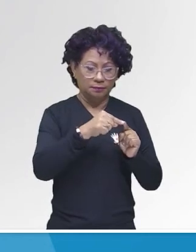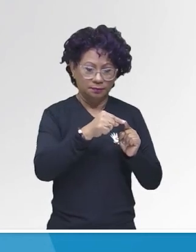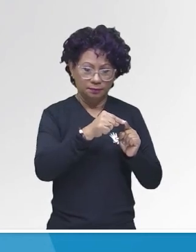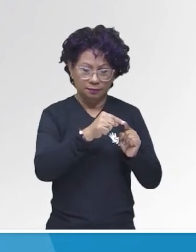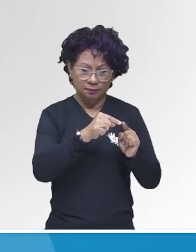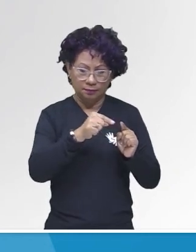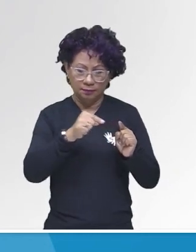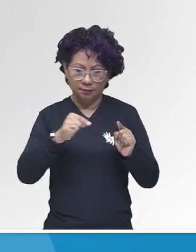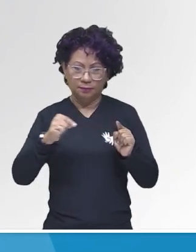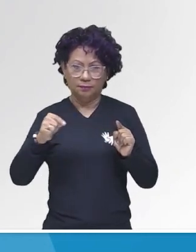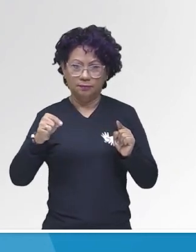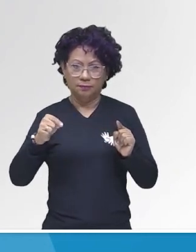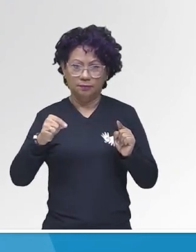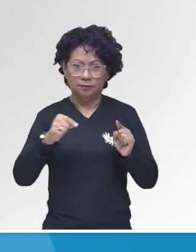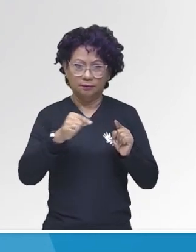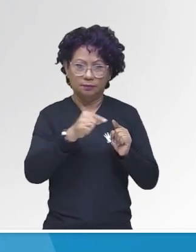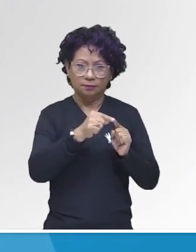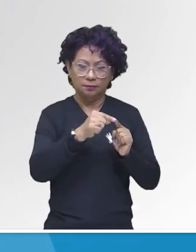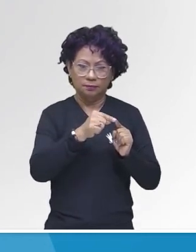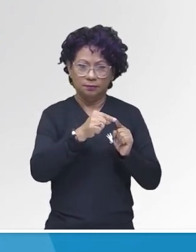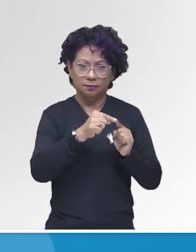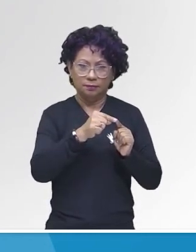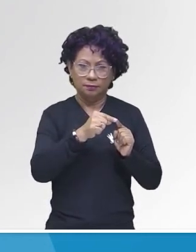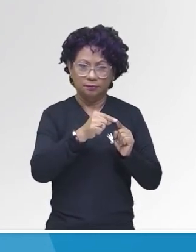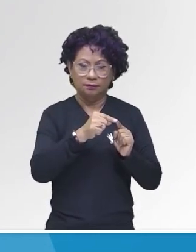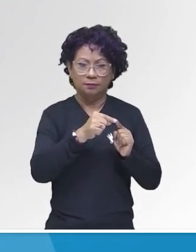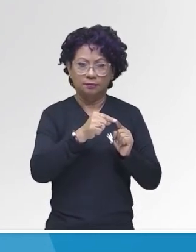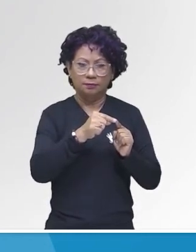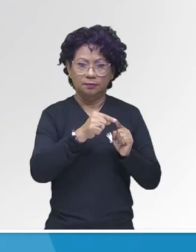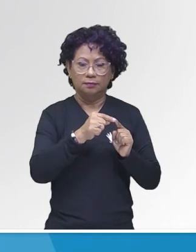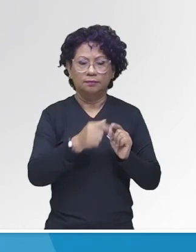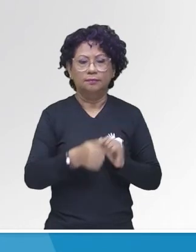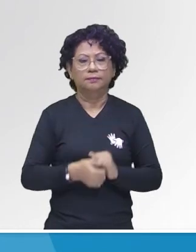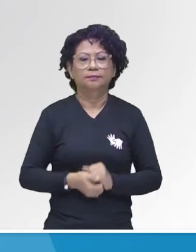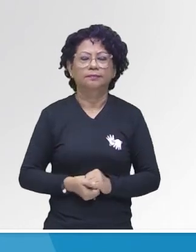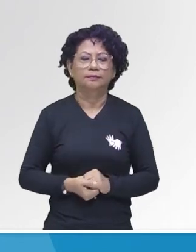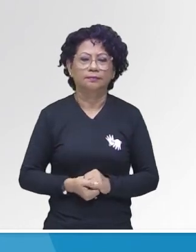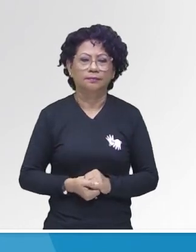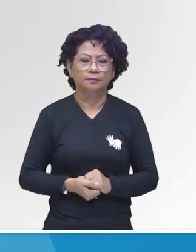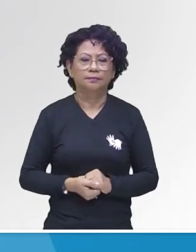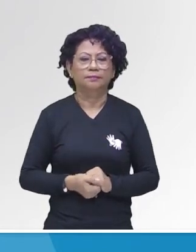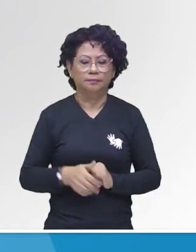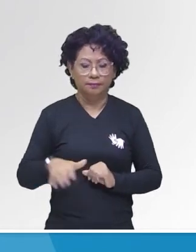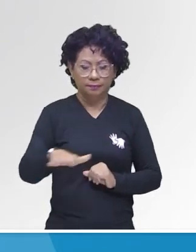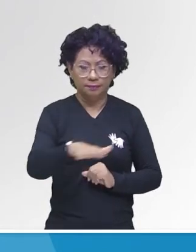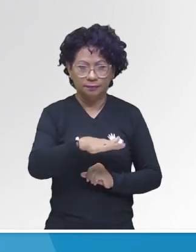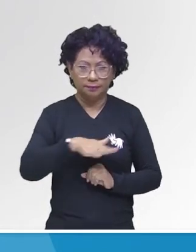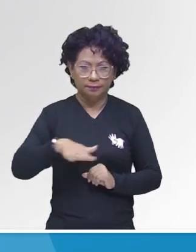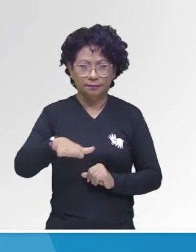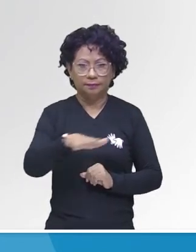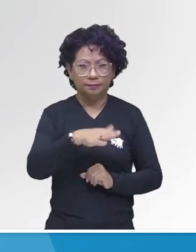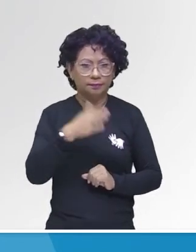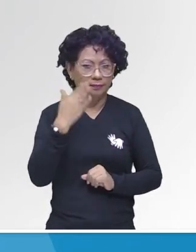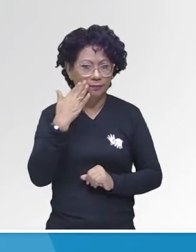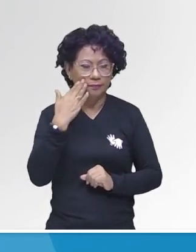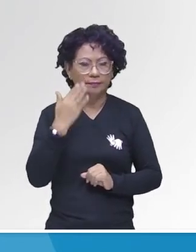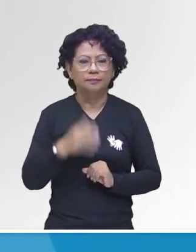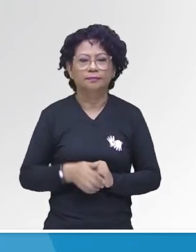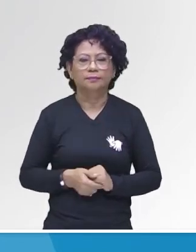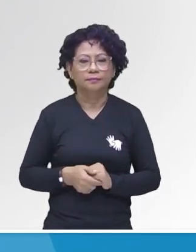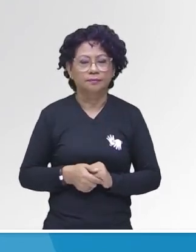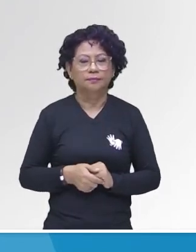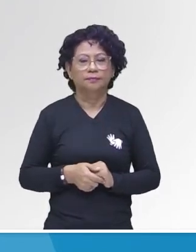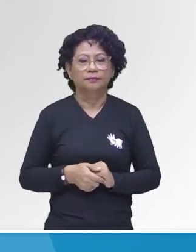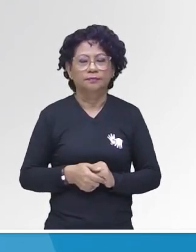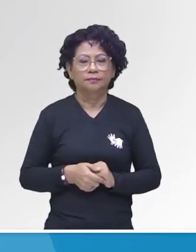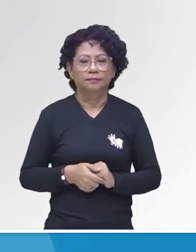ele está aqui no plano da base. Vou pintar aqui, ó,